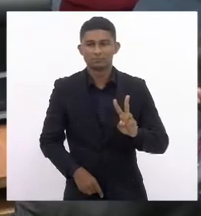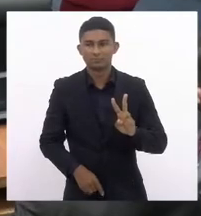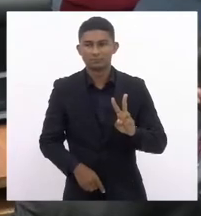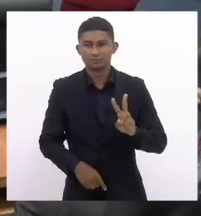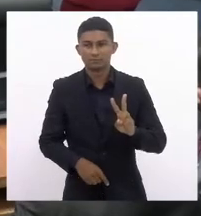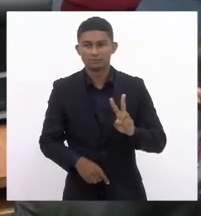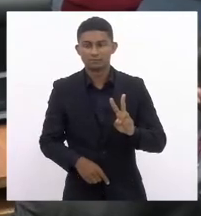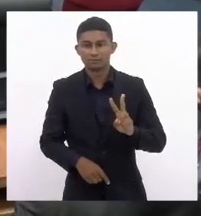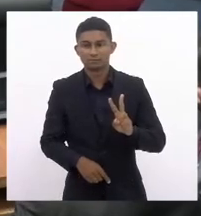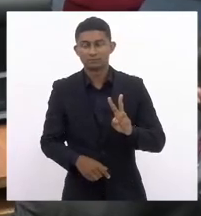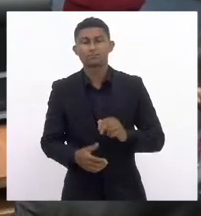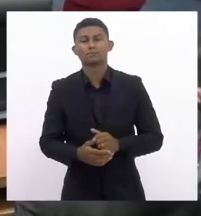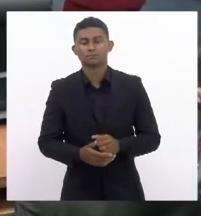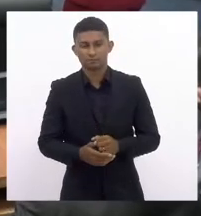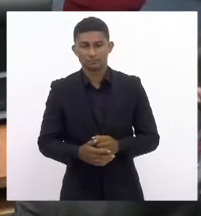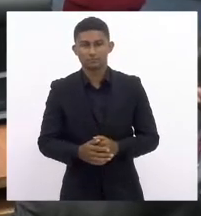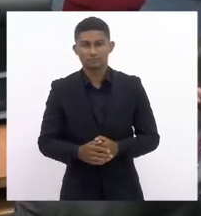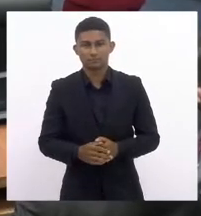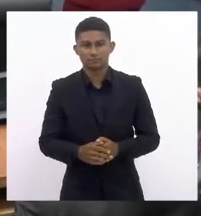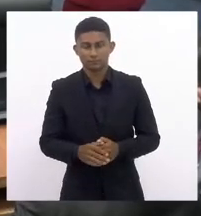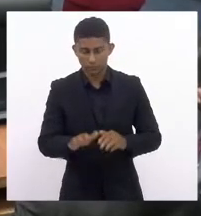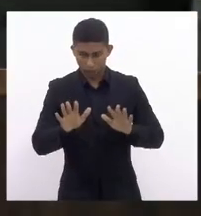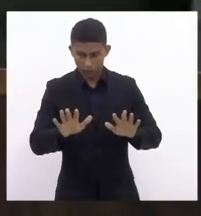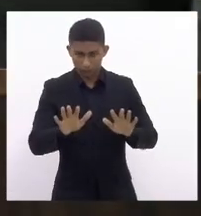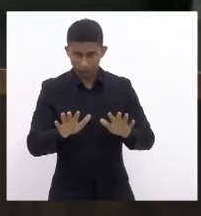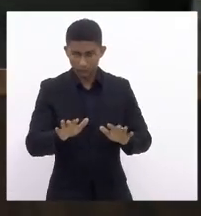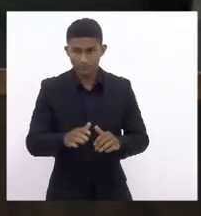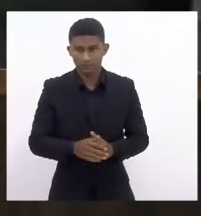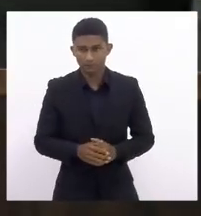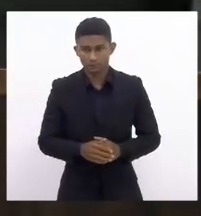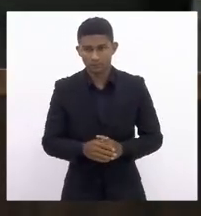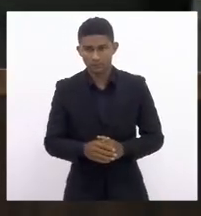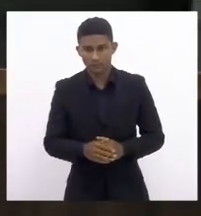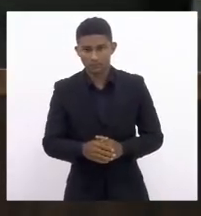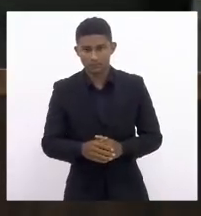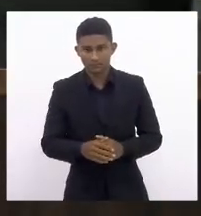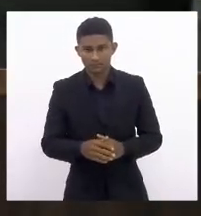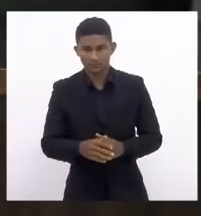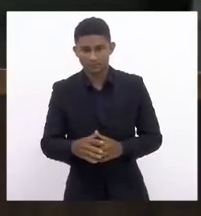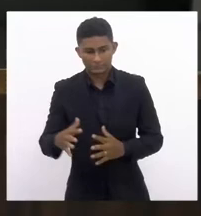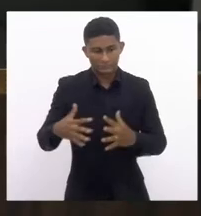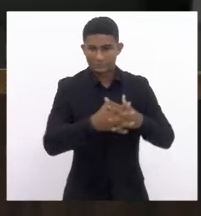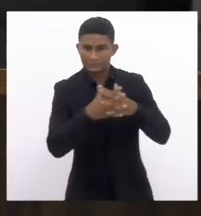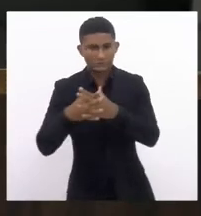Marquinhos de Oswaldo Cruz, então vamos lá, espera aí. Agora, não vai embolar aqui a